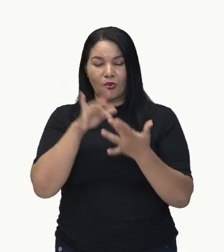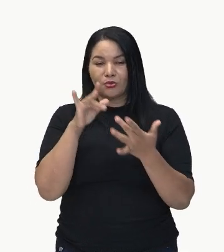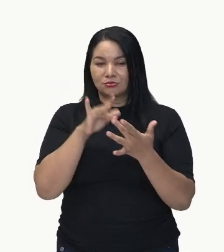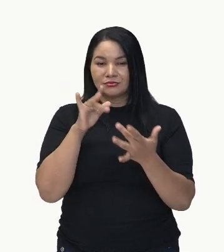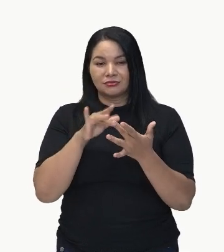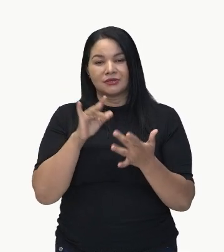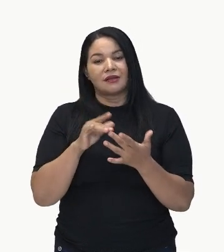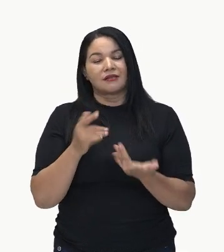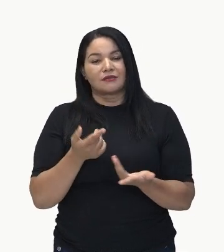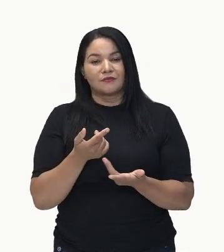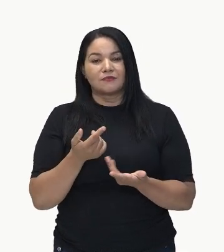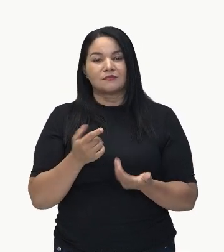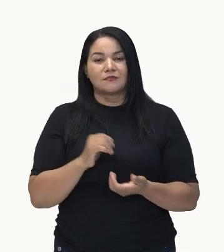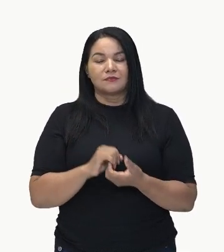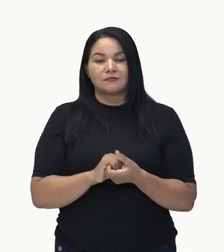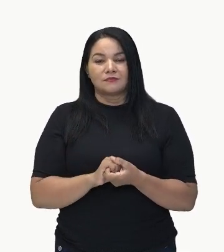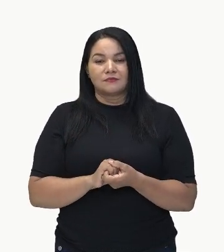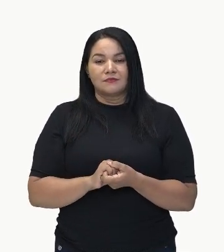elas,